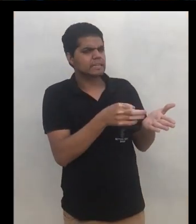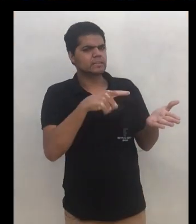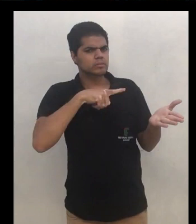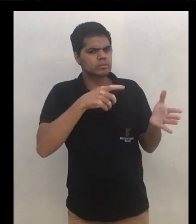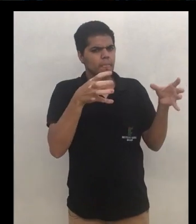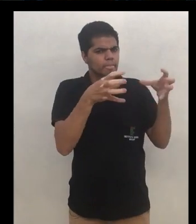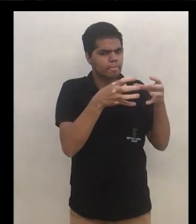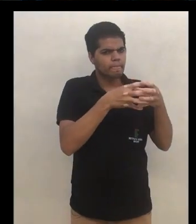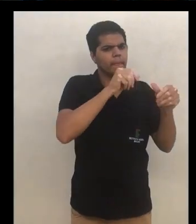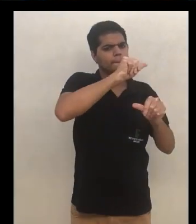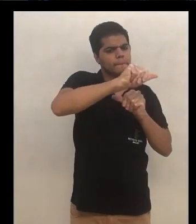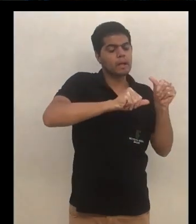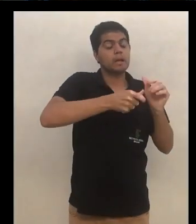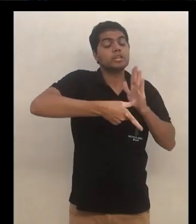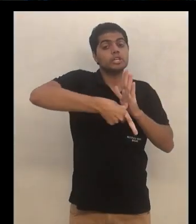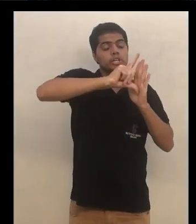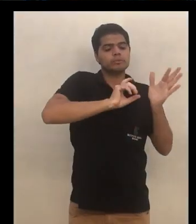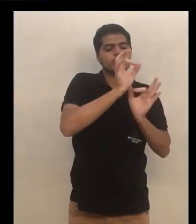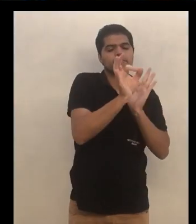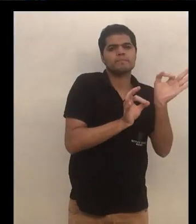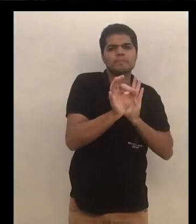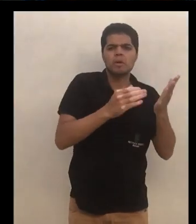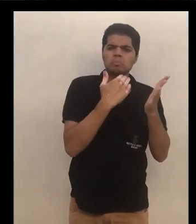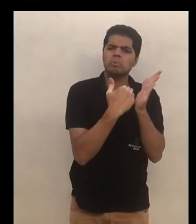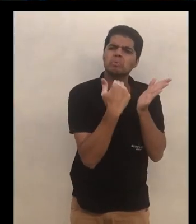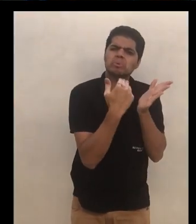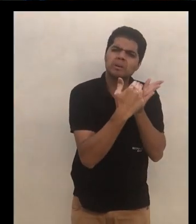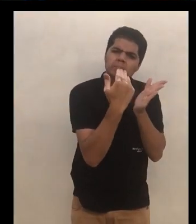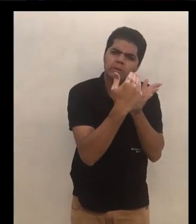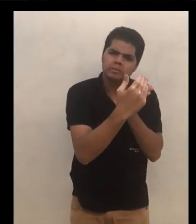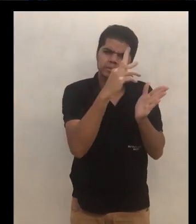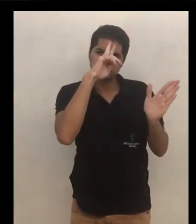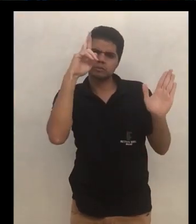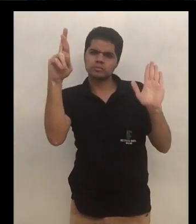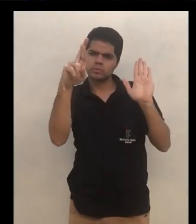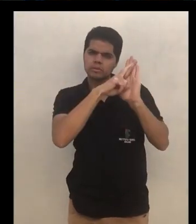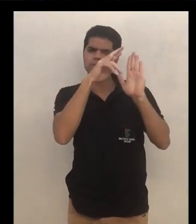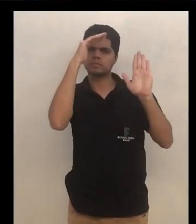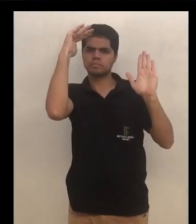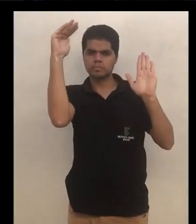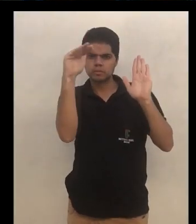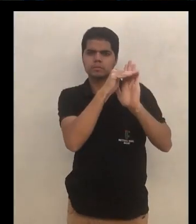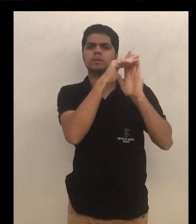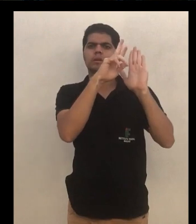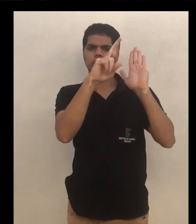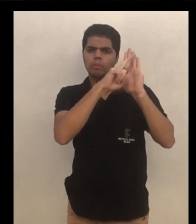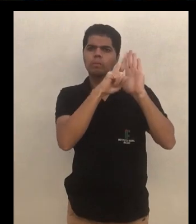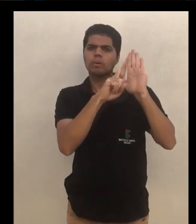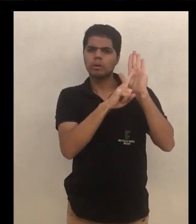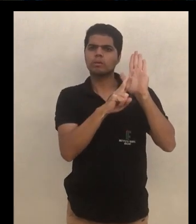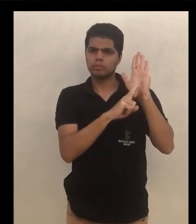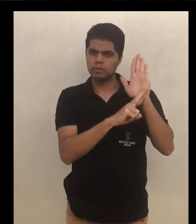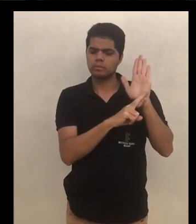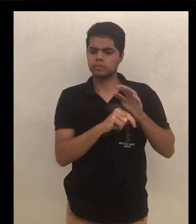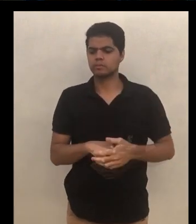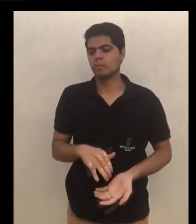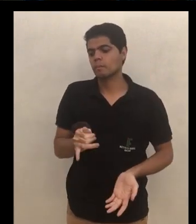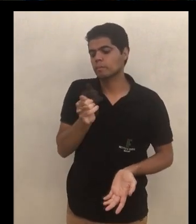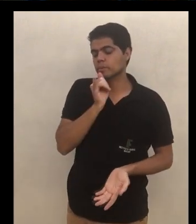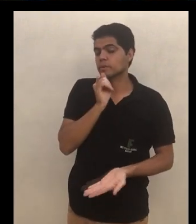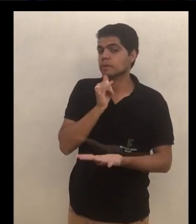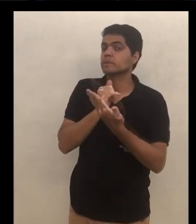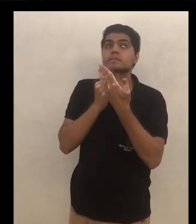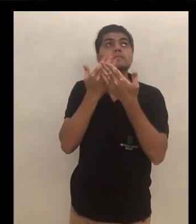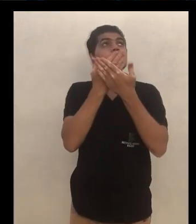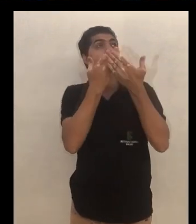convencional e vai converter para sistema orgânico. E aí você tem que respeitar o regulamento. Por exemplo, esses pintinhos vieram do